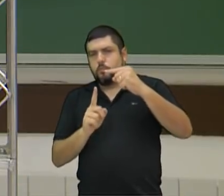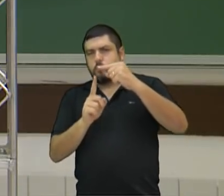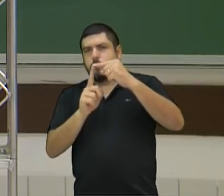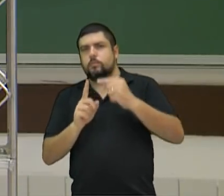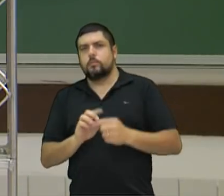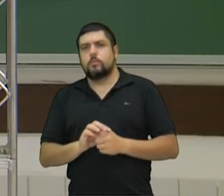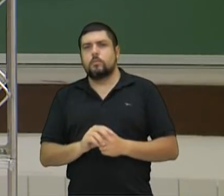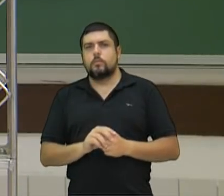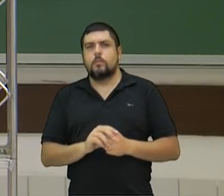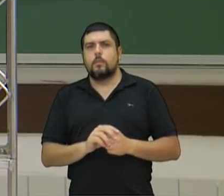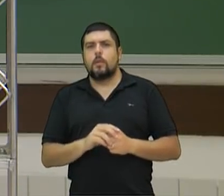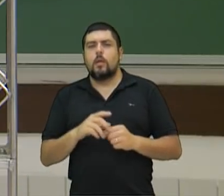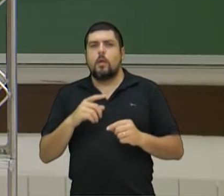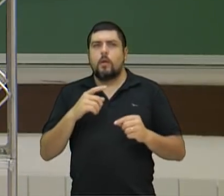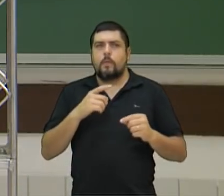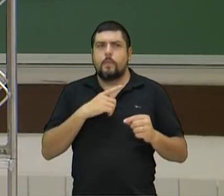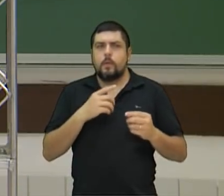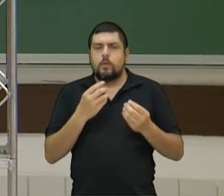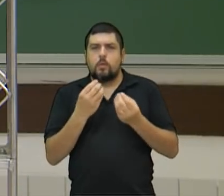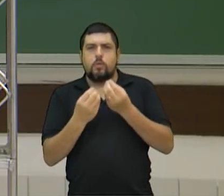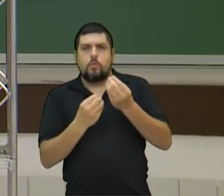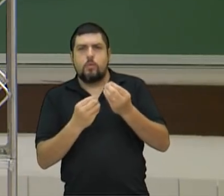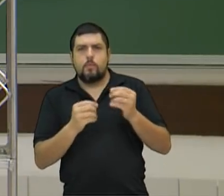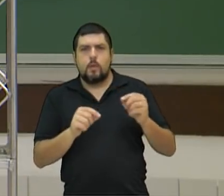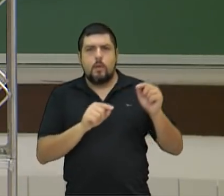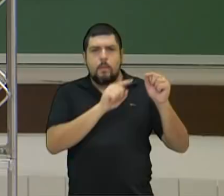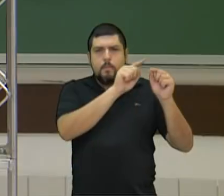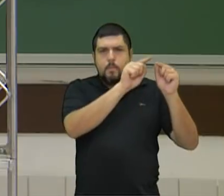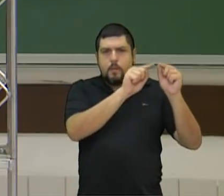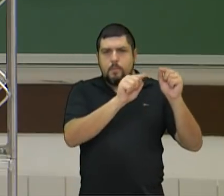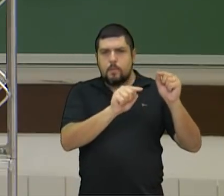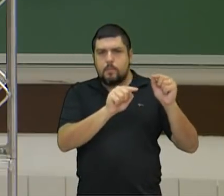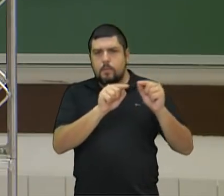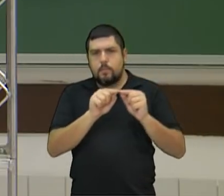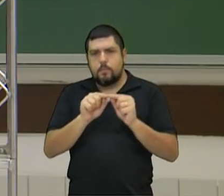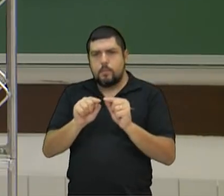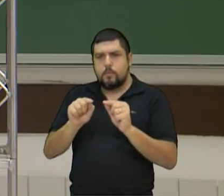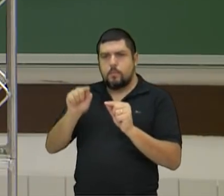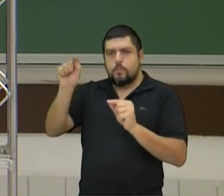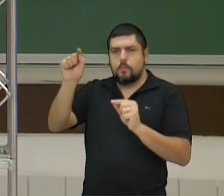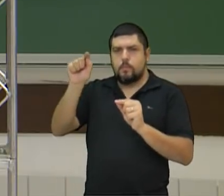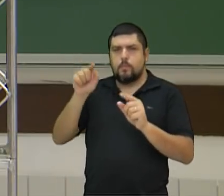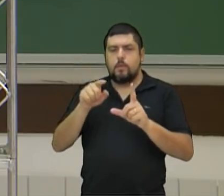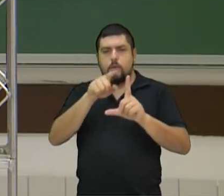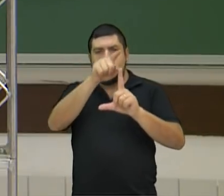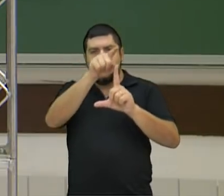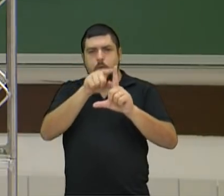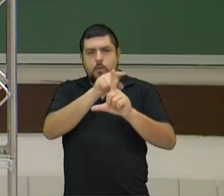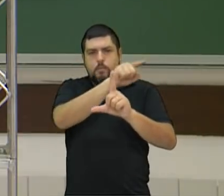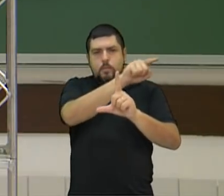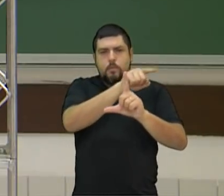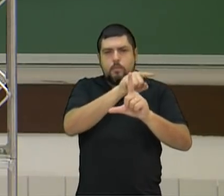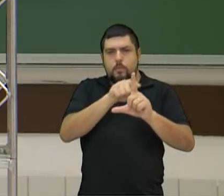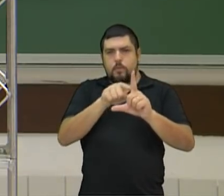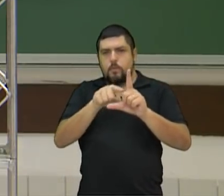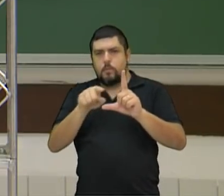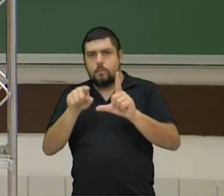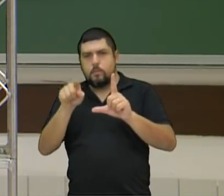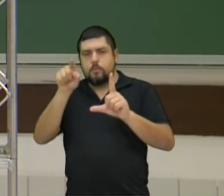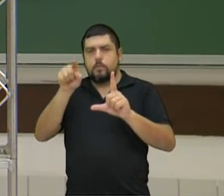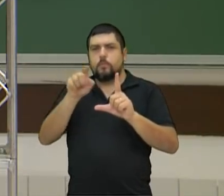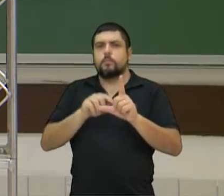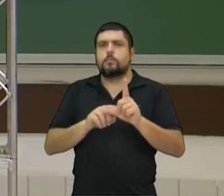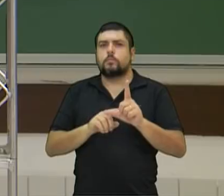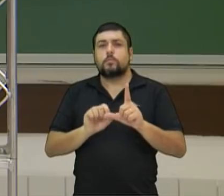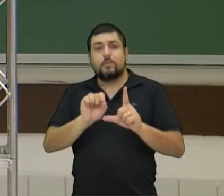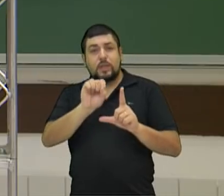conjunto aqui de 5 pontos, tá? Este e este, são 5. Agora, se nós juntarmos esses pontos